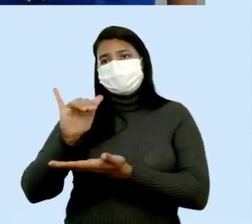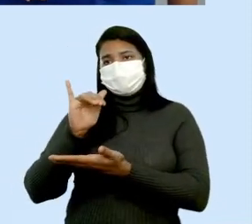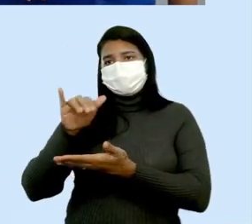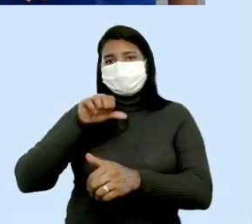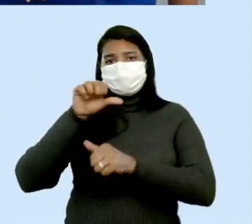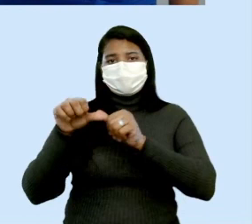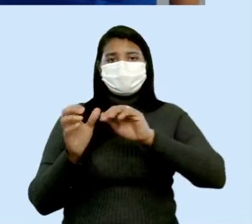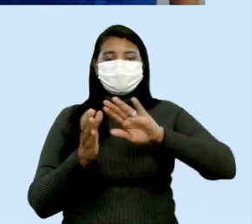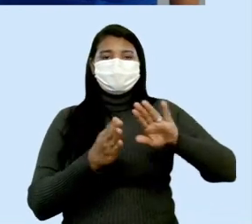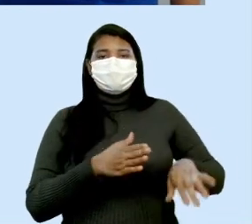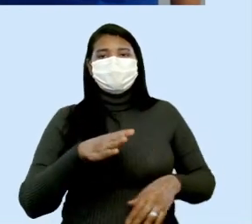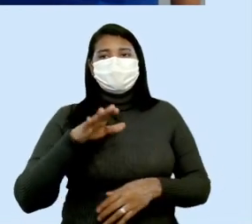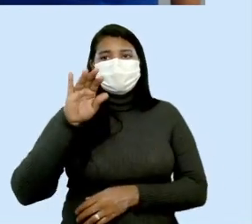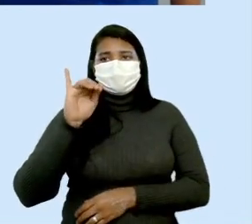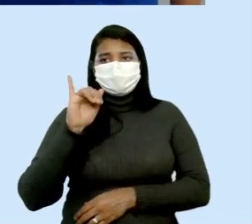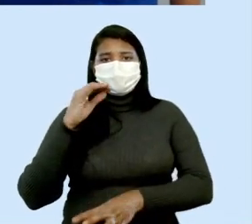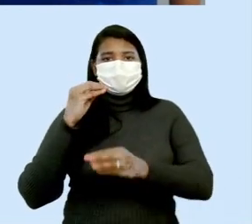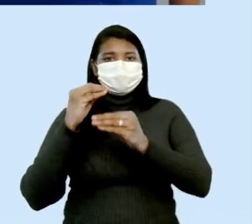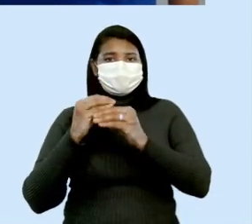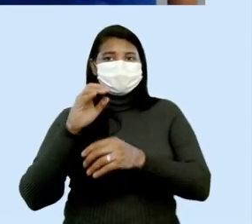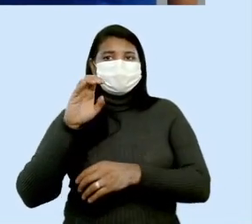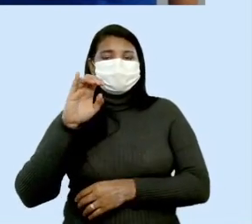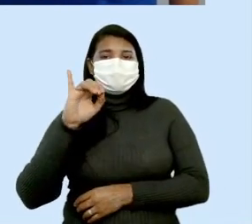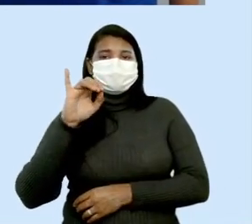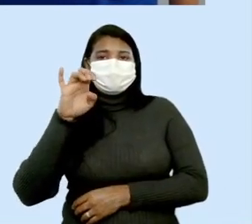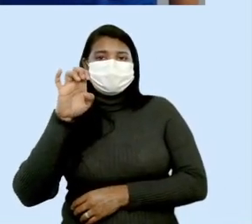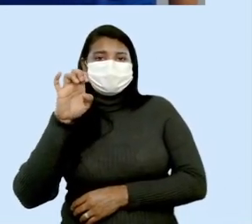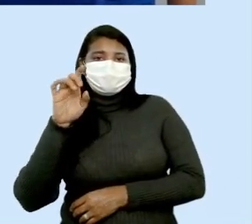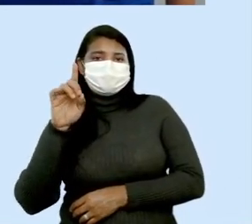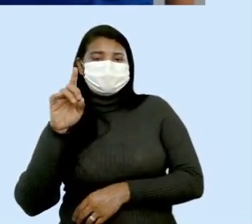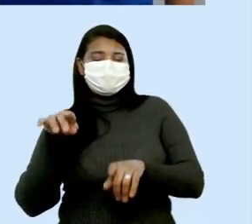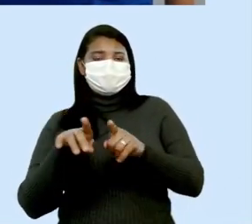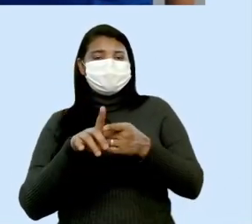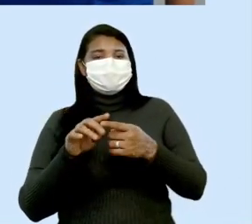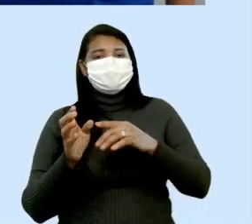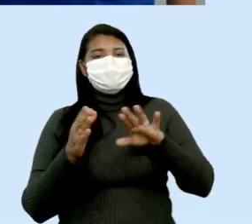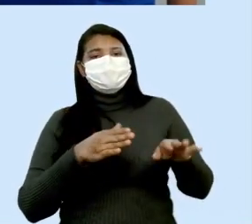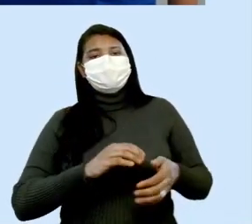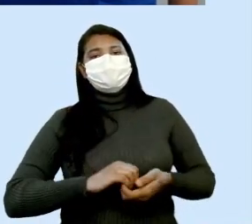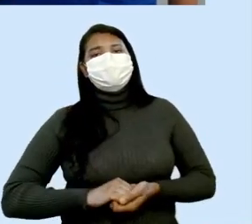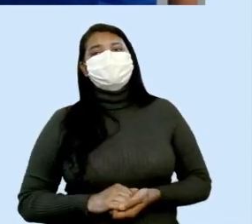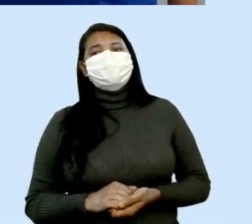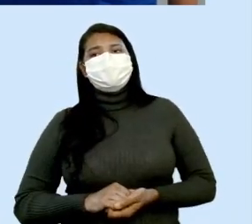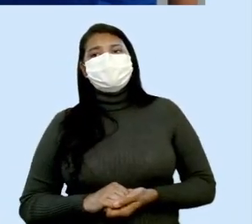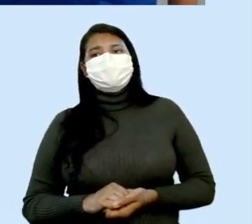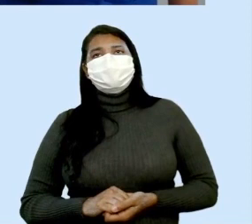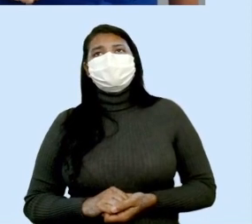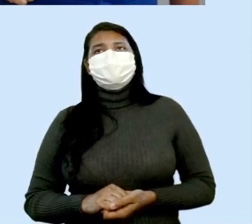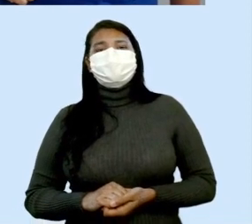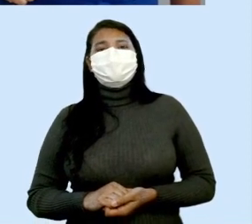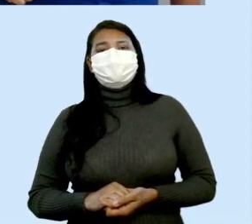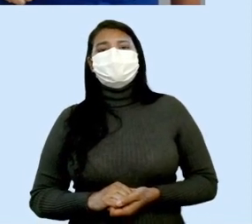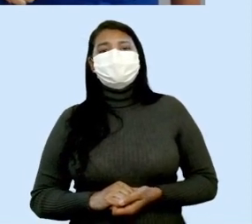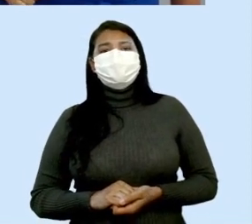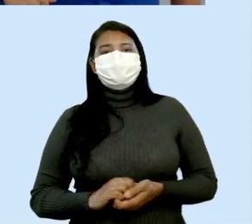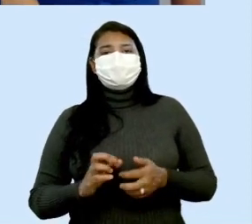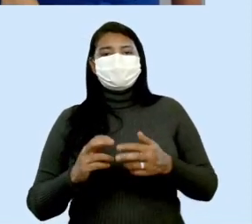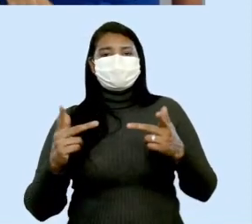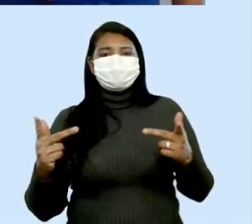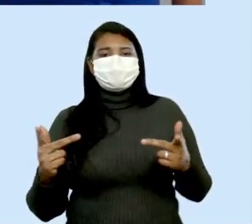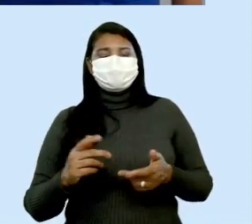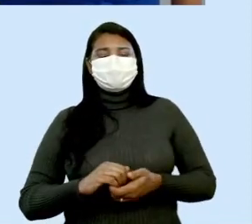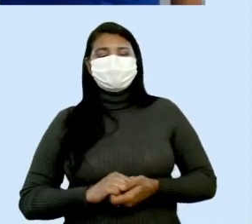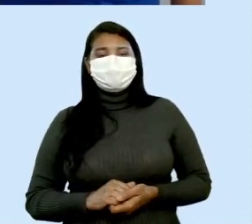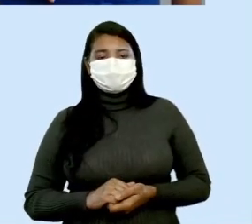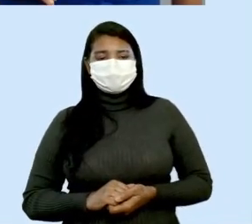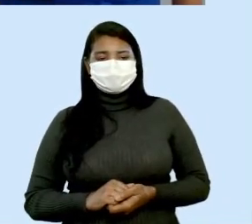pelo i e eu vou acrescentar ed e fica studied, certo? Outra situação.